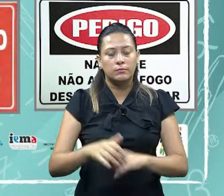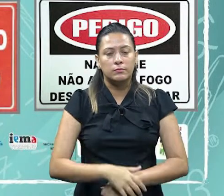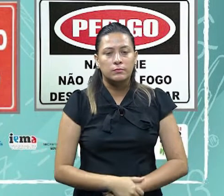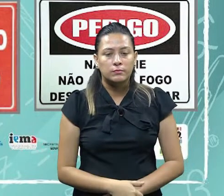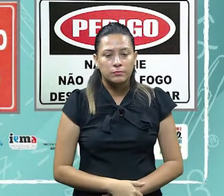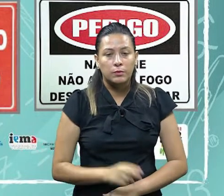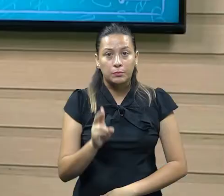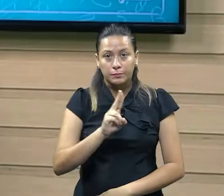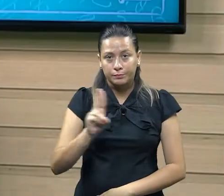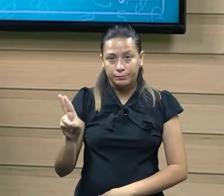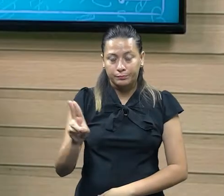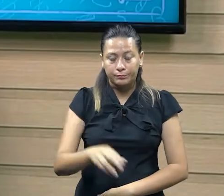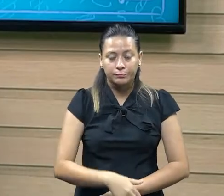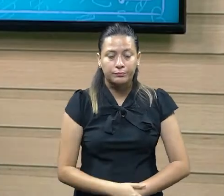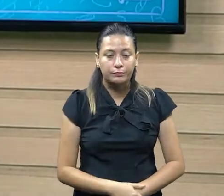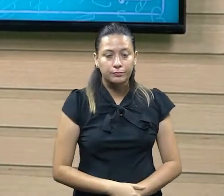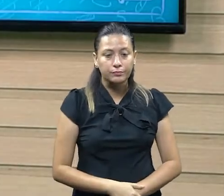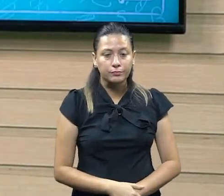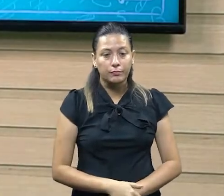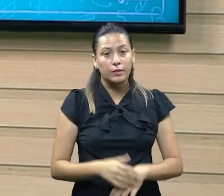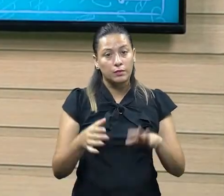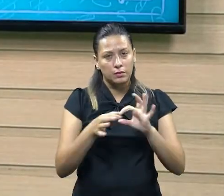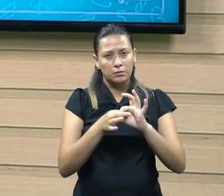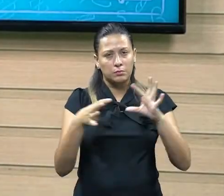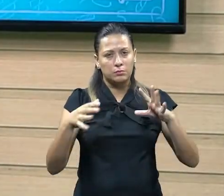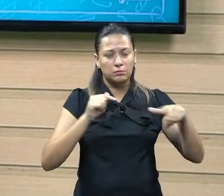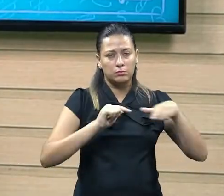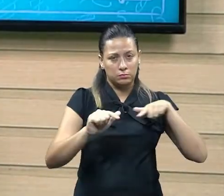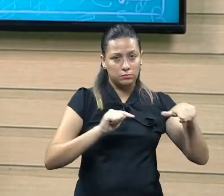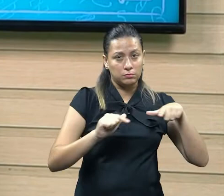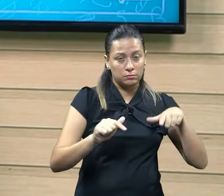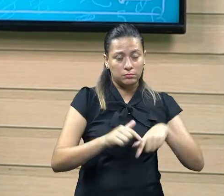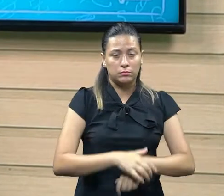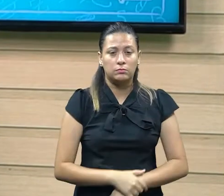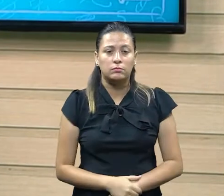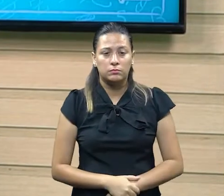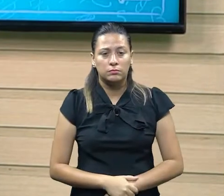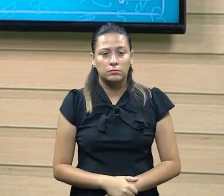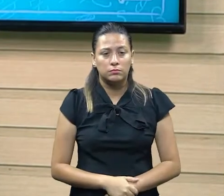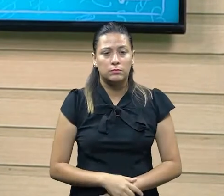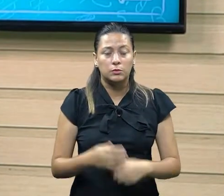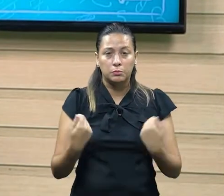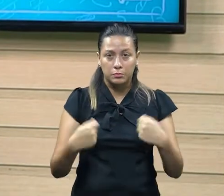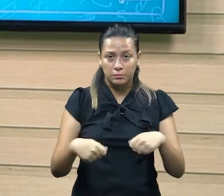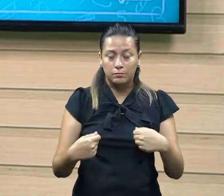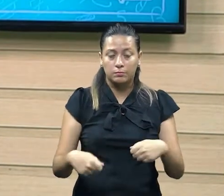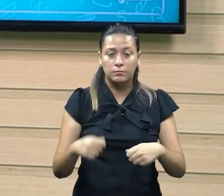identificação. Então, essa liberação de serviço, ela tem que ser feita